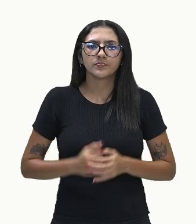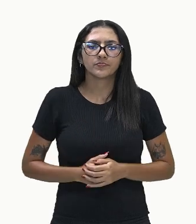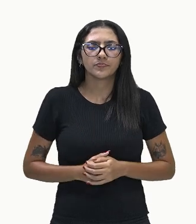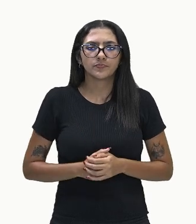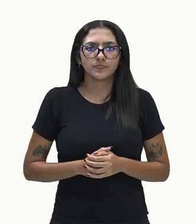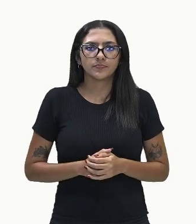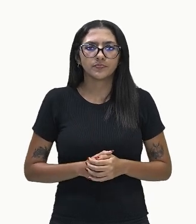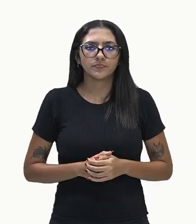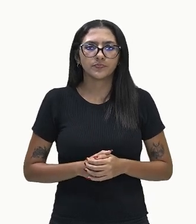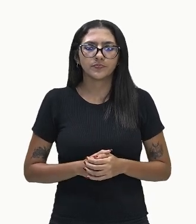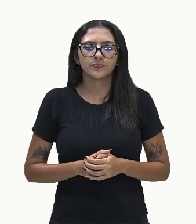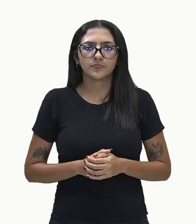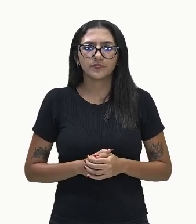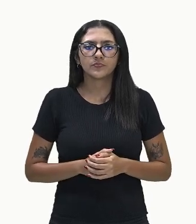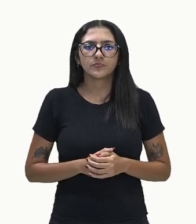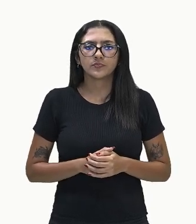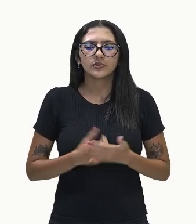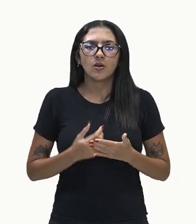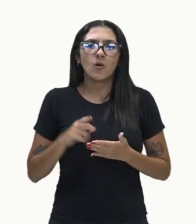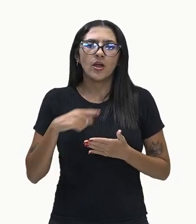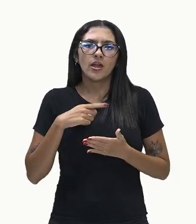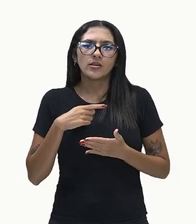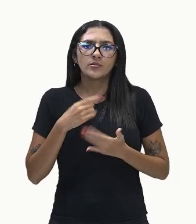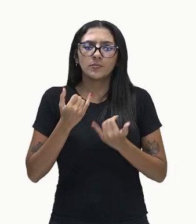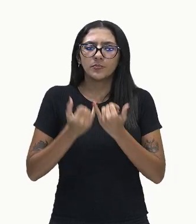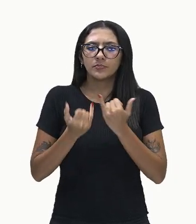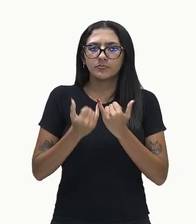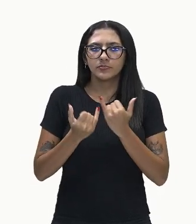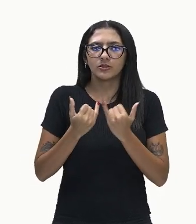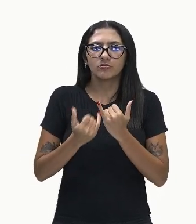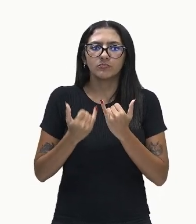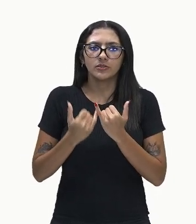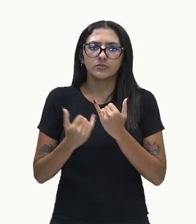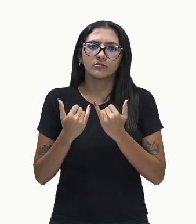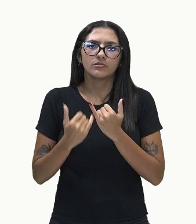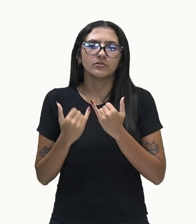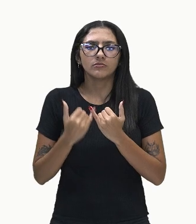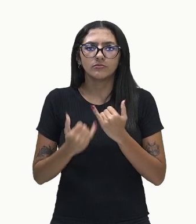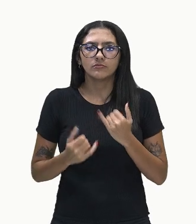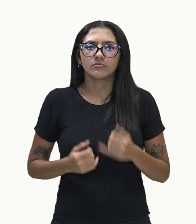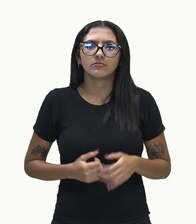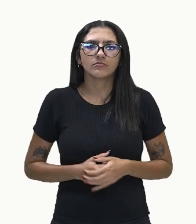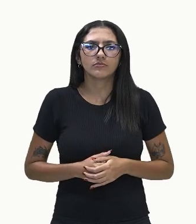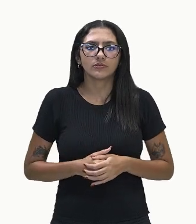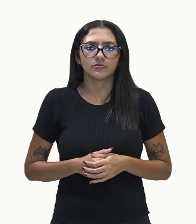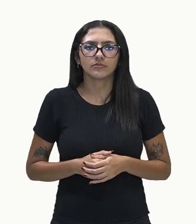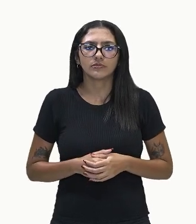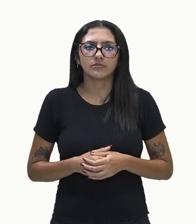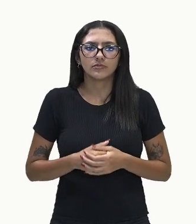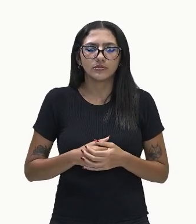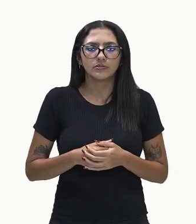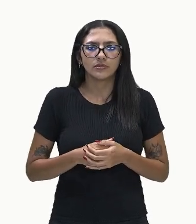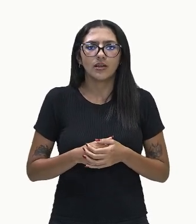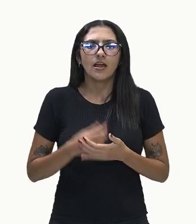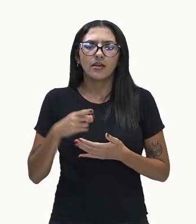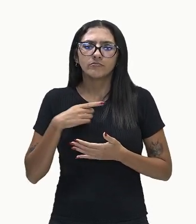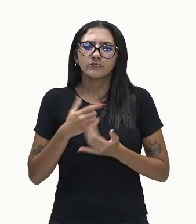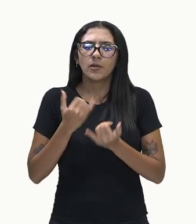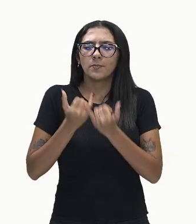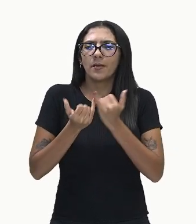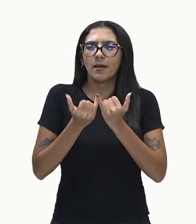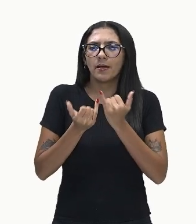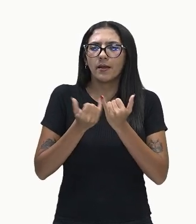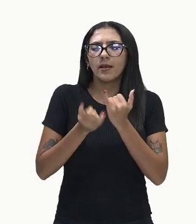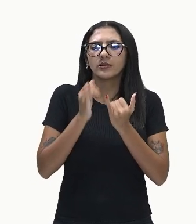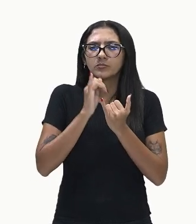costumo dizer que o endométrio é como se fosse um edredom para guardar ali o óvulo fecundado,